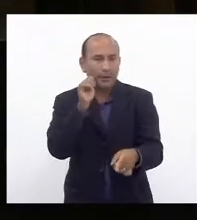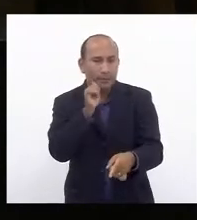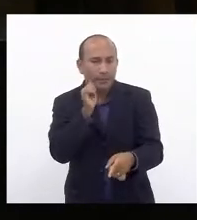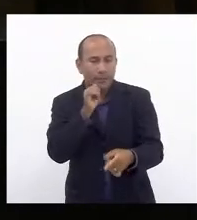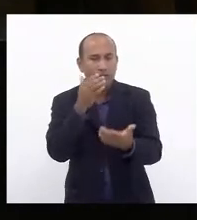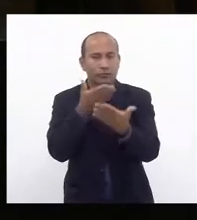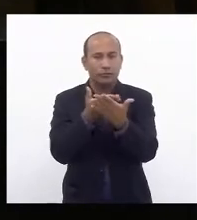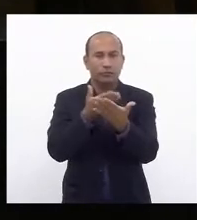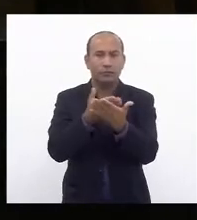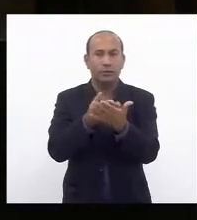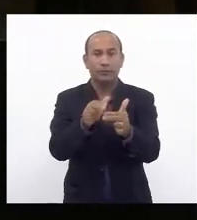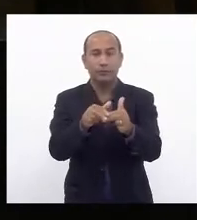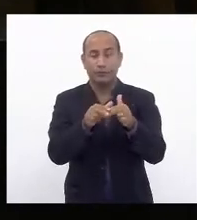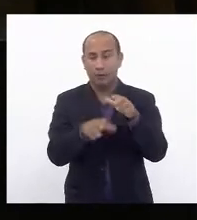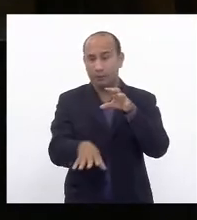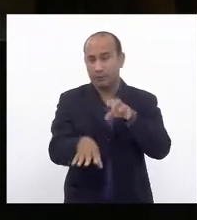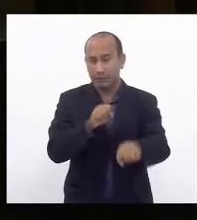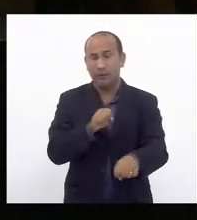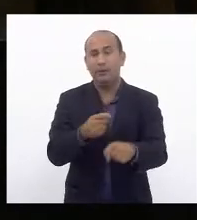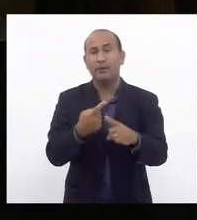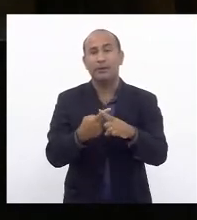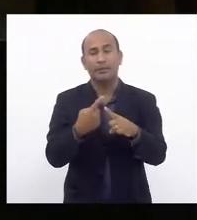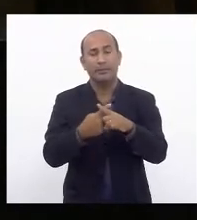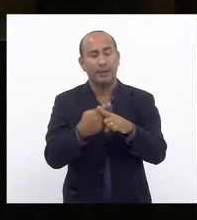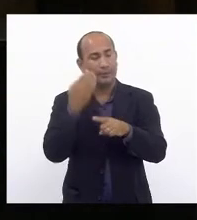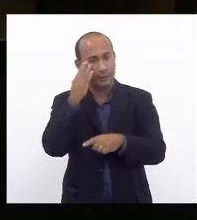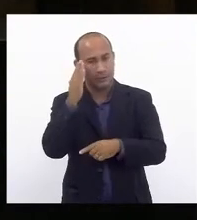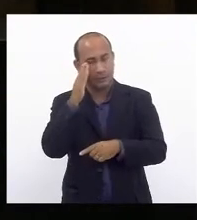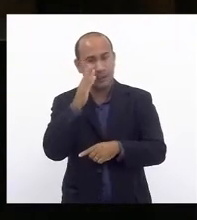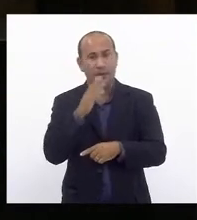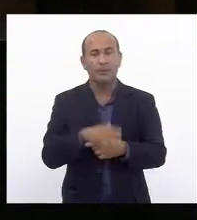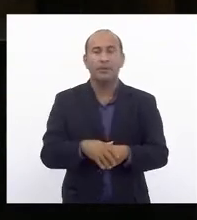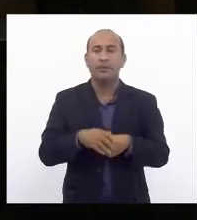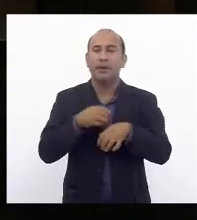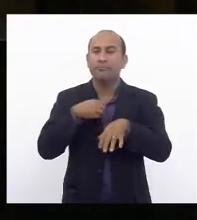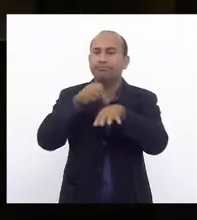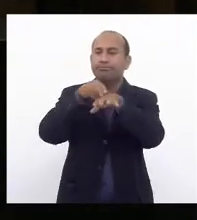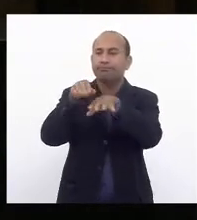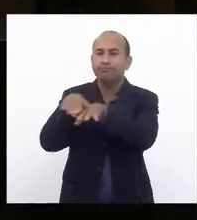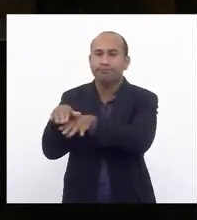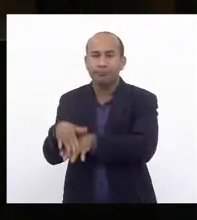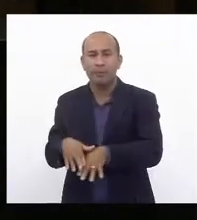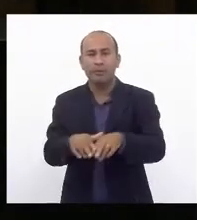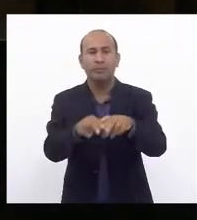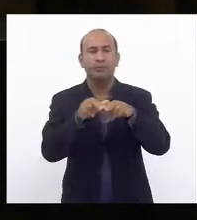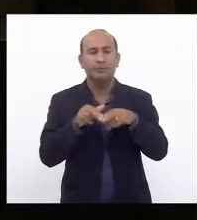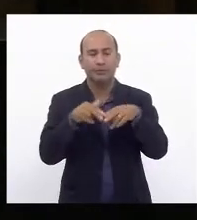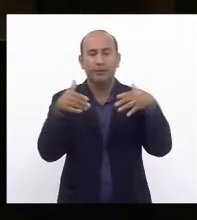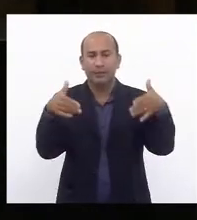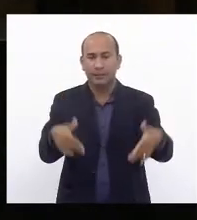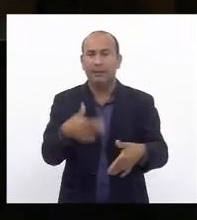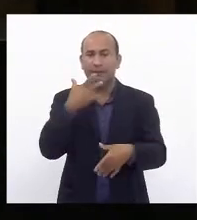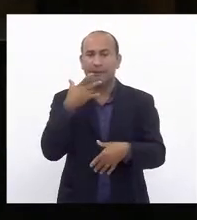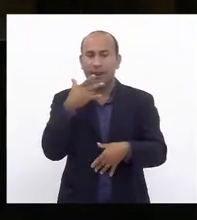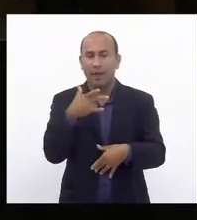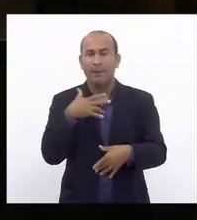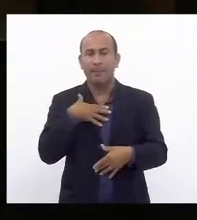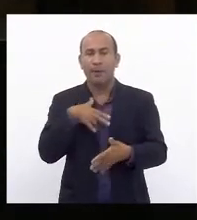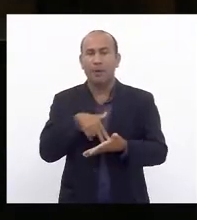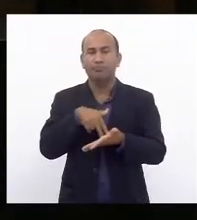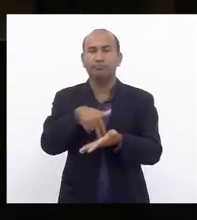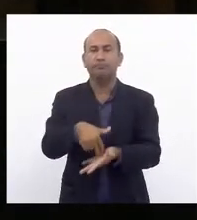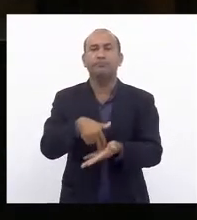a formação e a conscientização. Então, eu queria compartilhar esses esforços e aqui declarar o meu apoio a